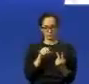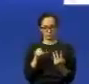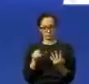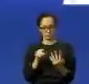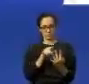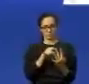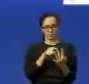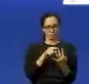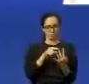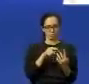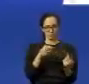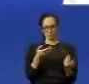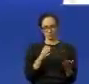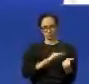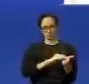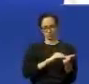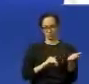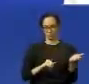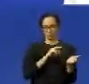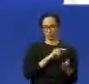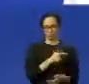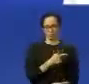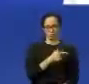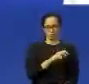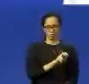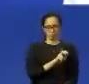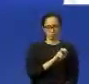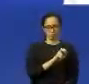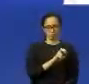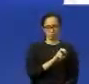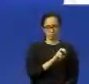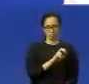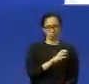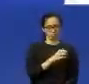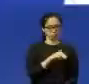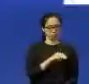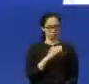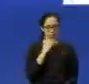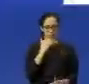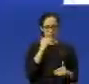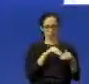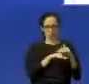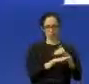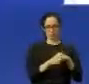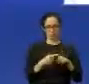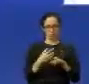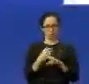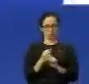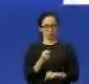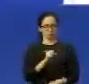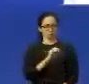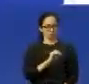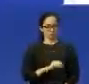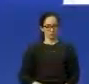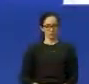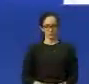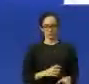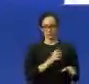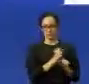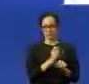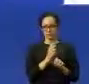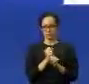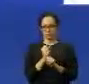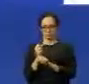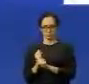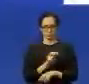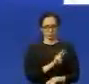de 75 centímetros, né, no caso, e menor que 80 centímetros já não dá para encaixar esse sólido aí, né? Aí calcula-se, então, os volumes de